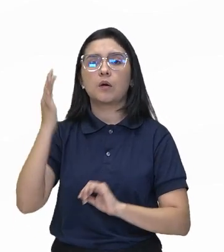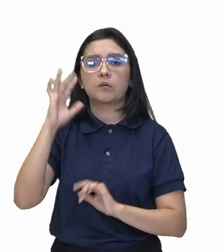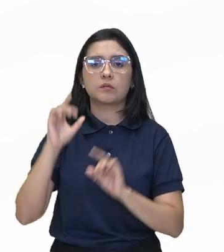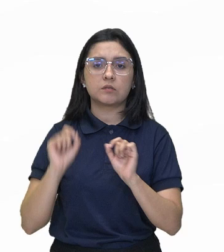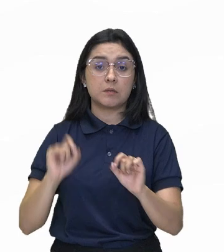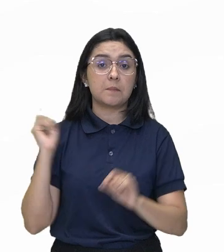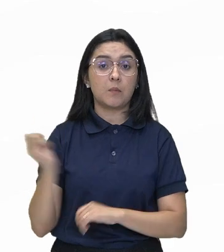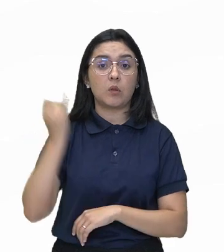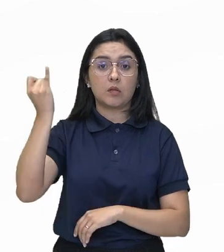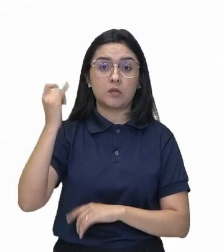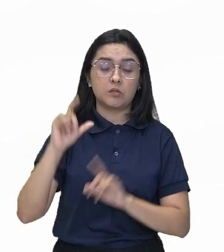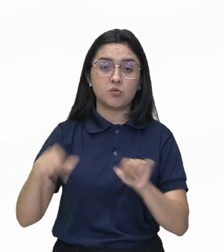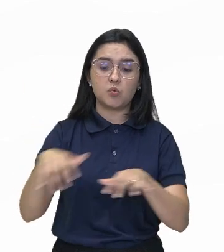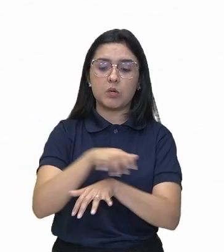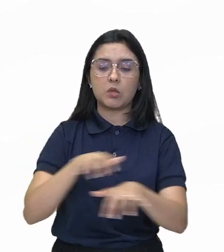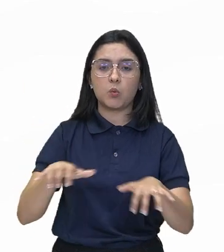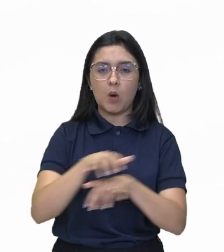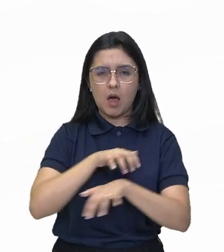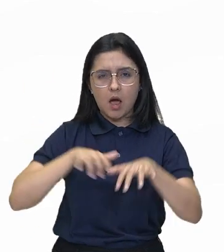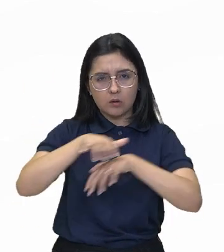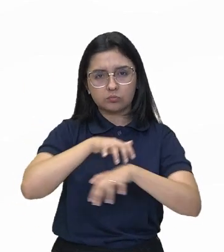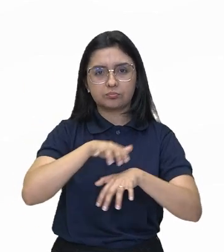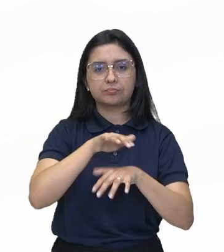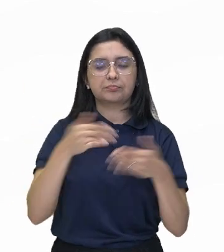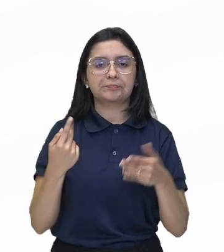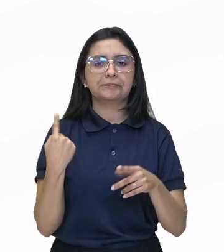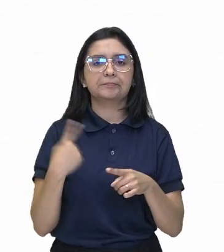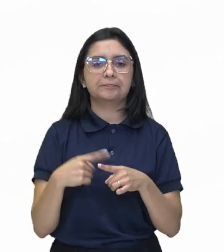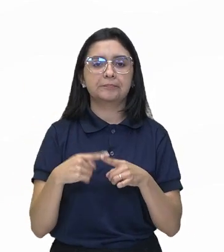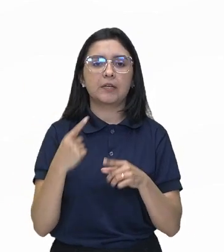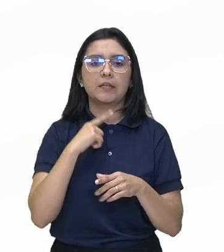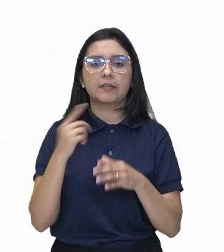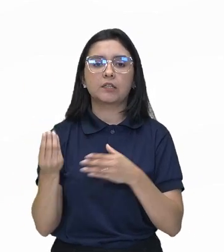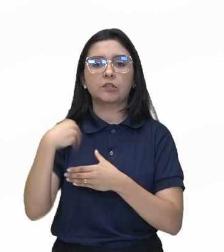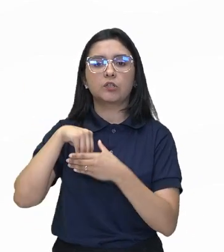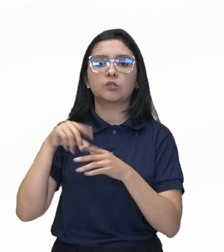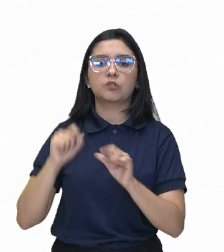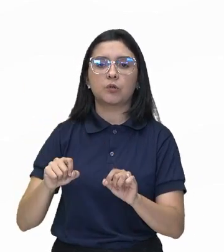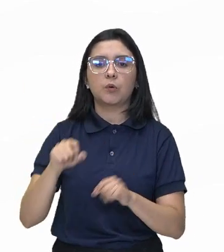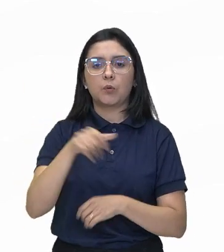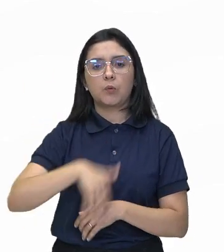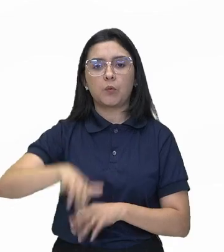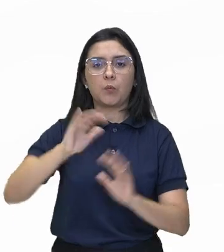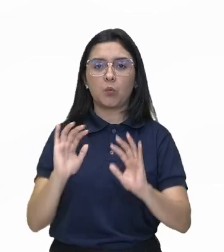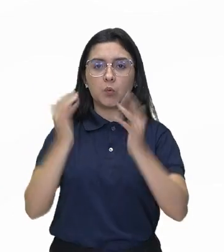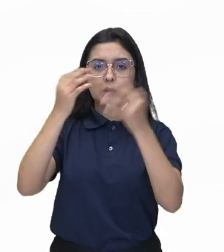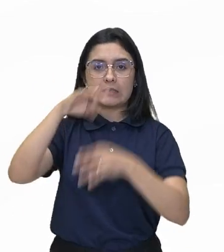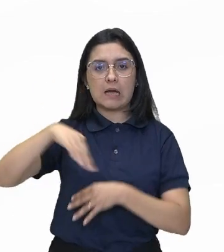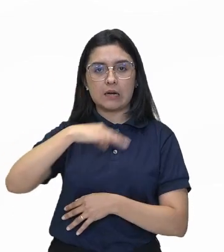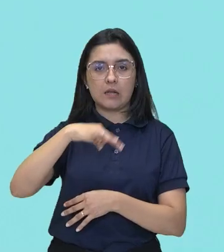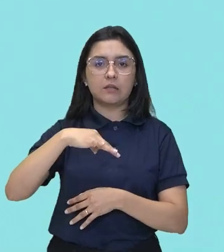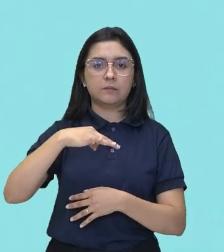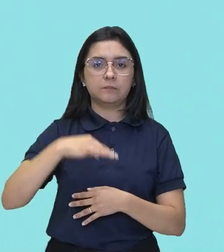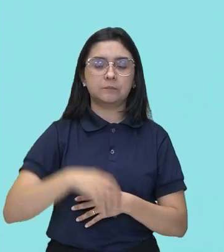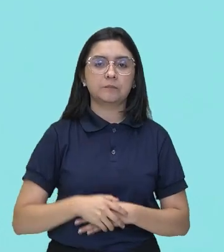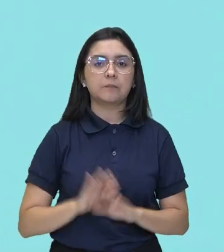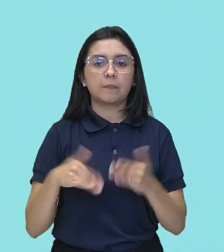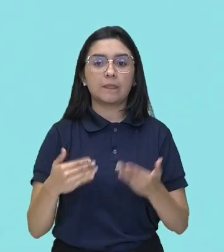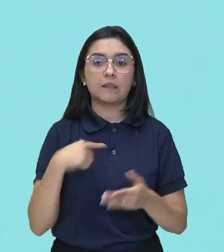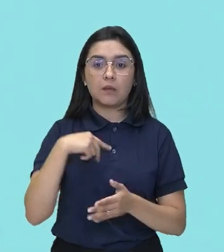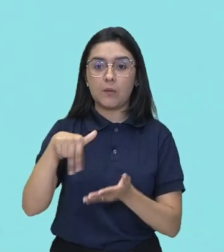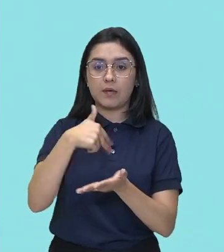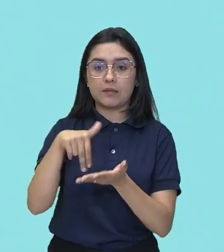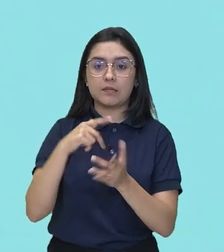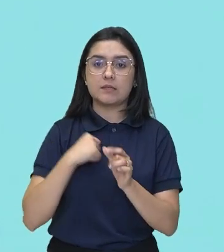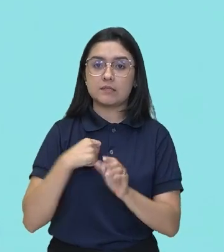muito importante, um ritual, pois ela existe dentro de uma cerimônia sagrada. A dança indígena,